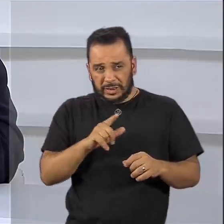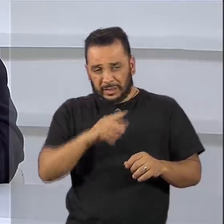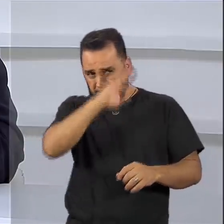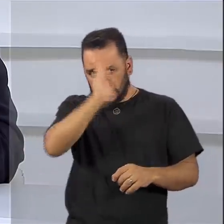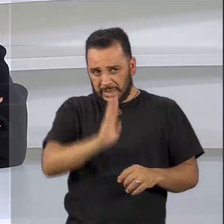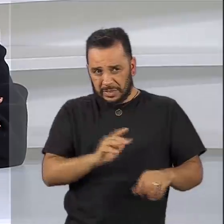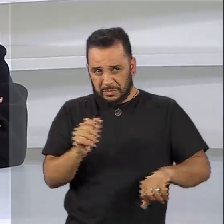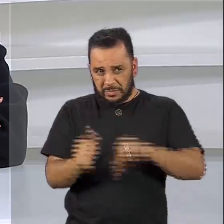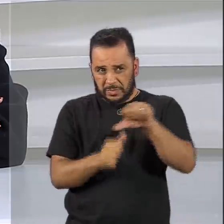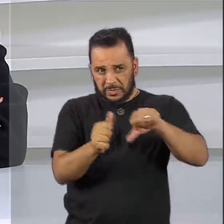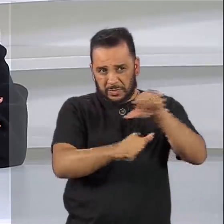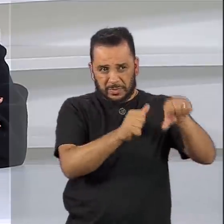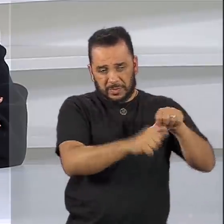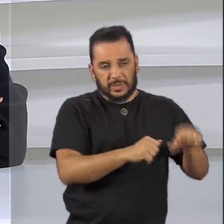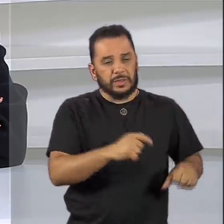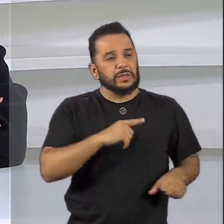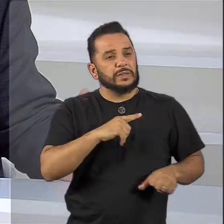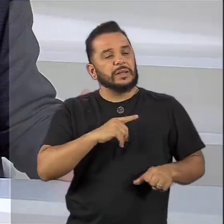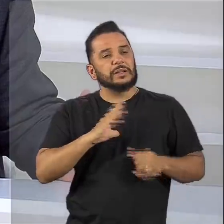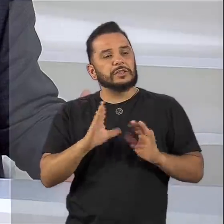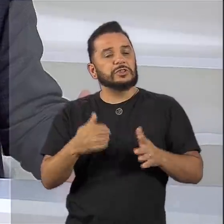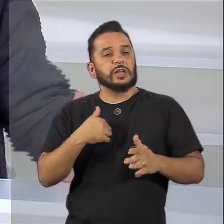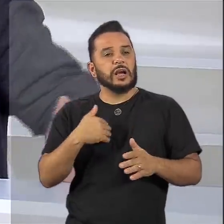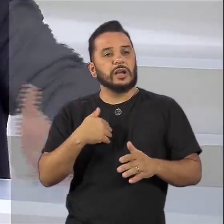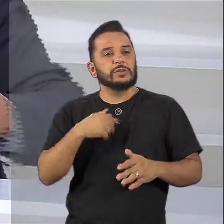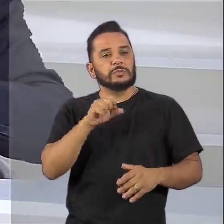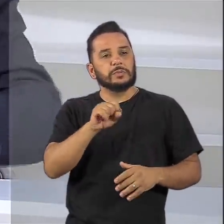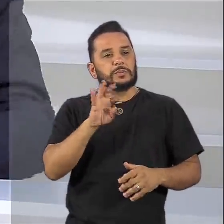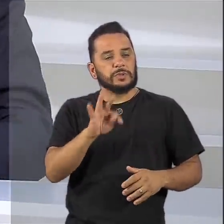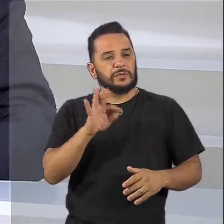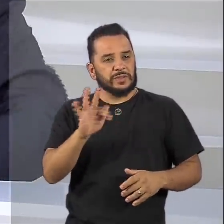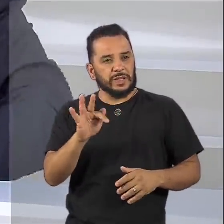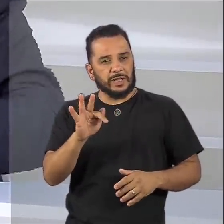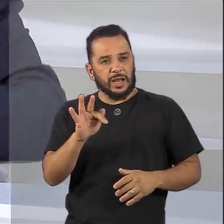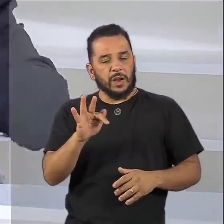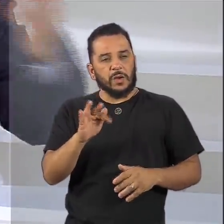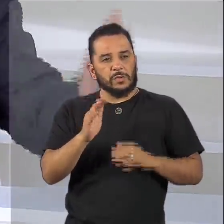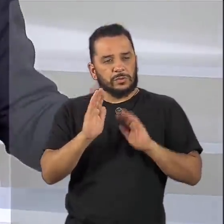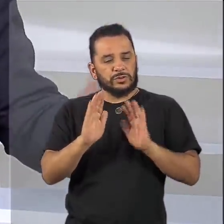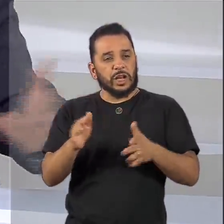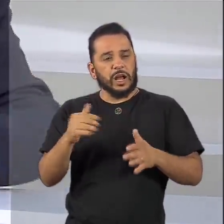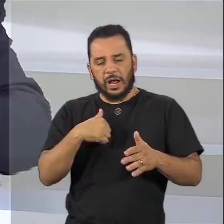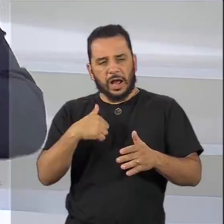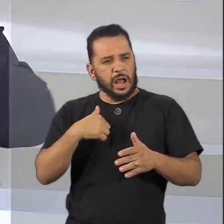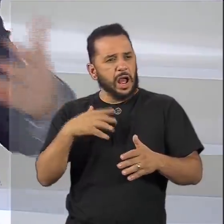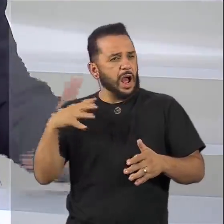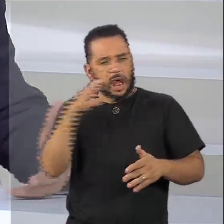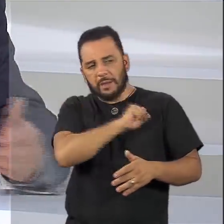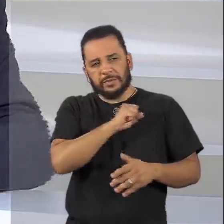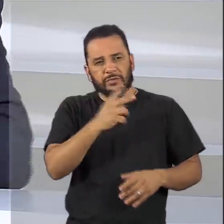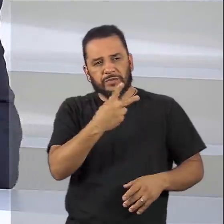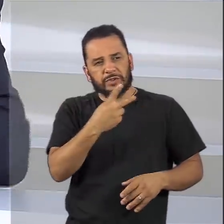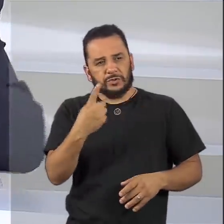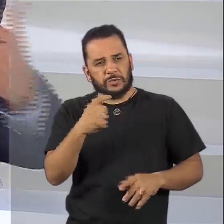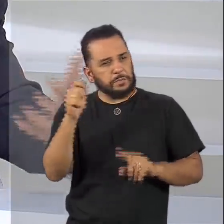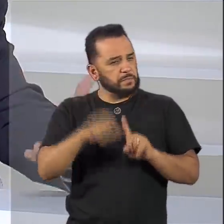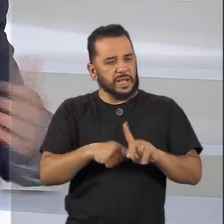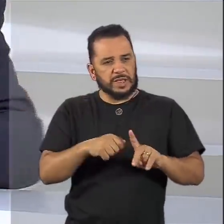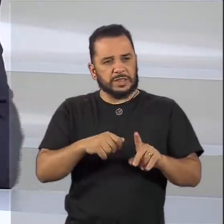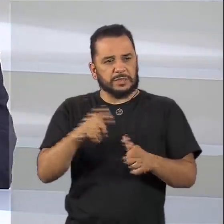um Supremo com 21 membros. Isso. Empacotar o Supremo. De cara ele foi torpedeado pelos próprios